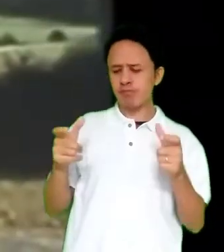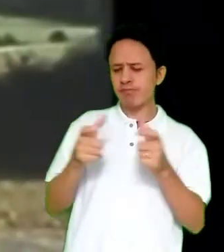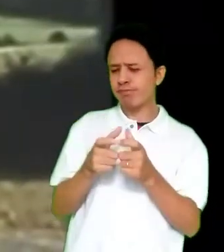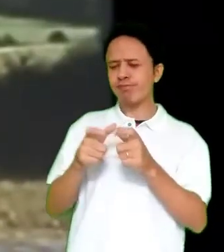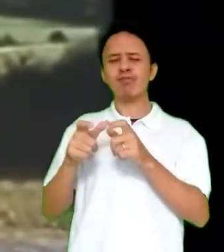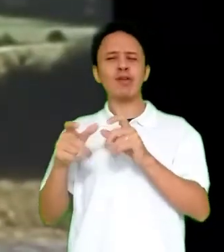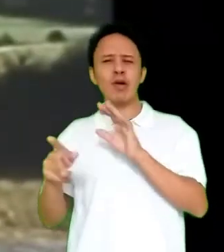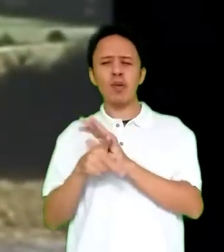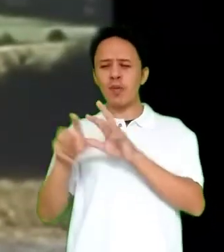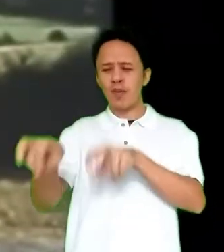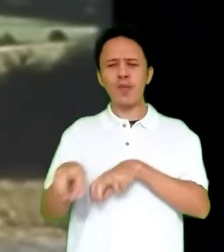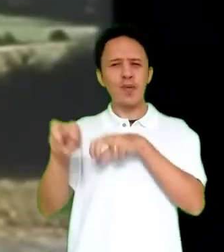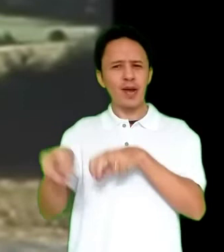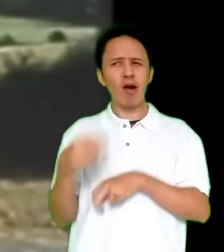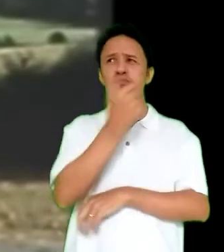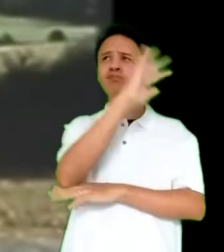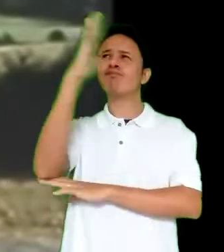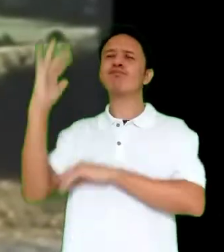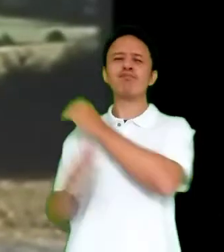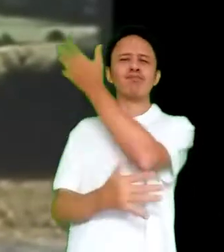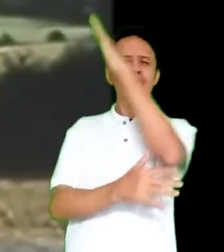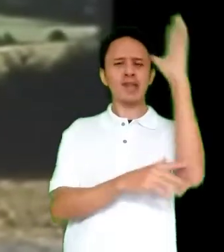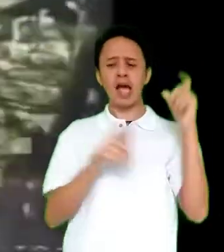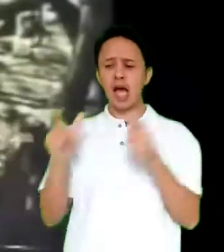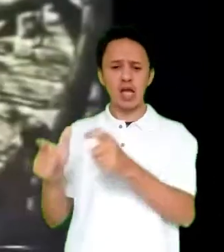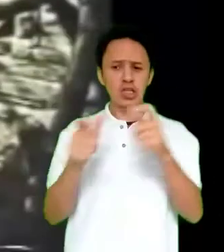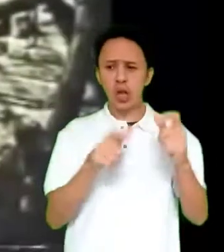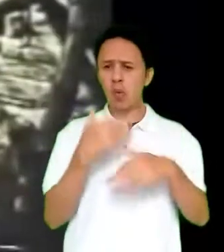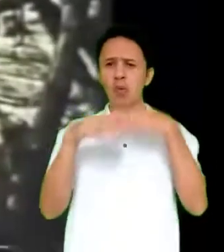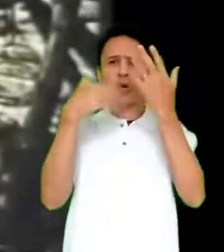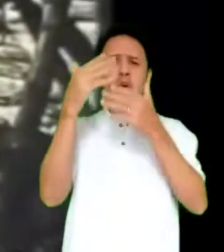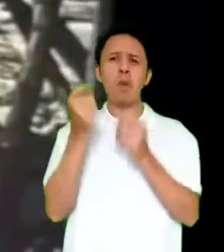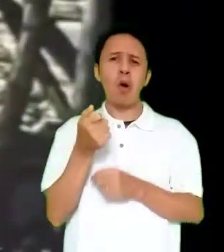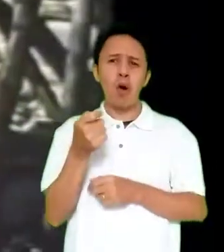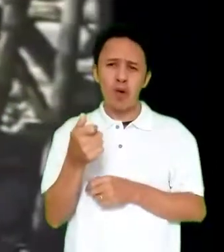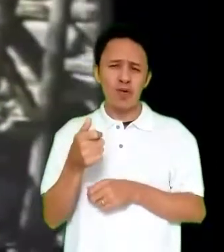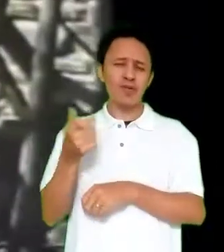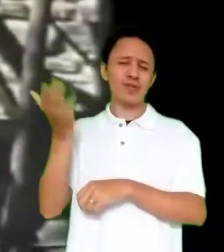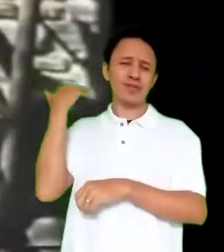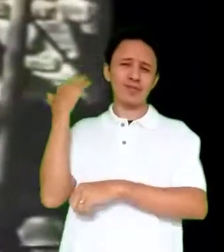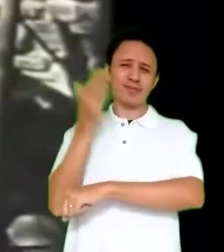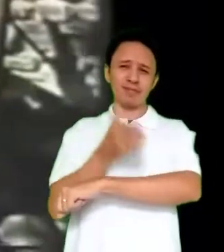pastos abertos e grandes florestas. Muitas regiões haviam evoluído pouco desde a Idade Média.